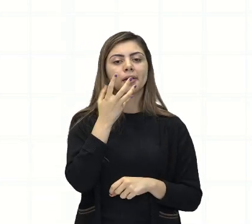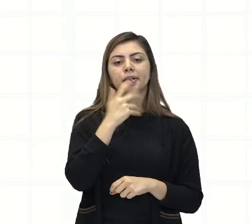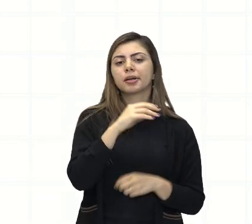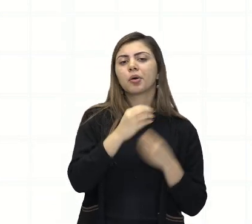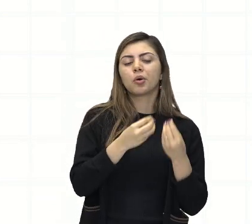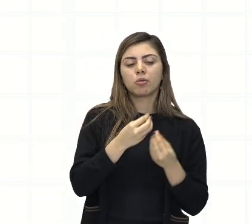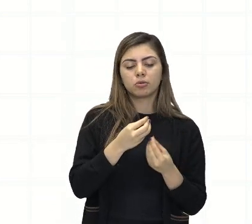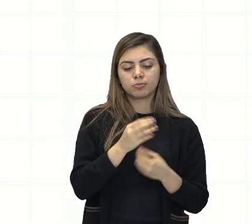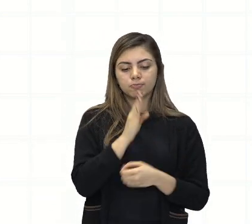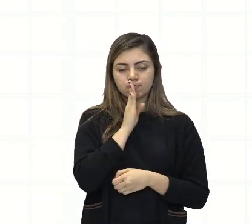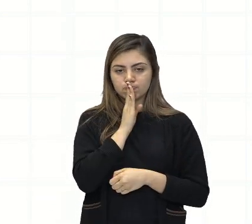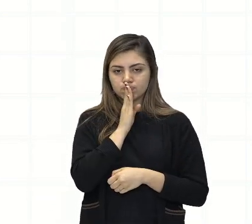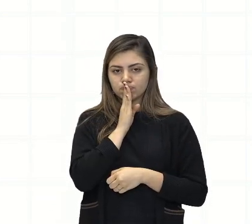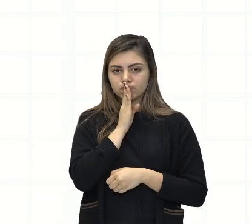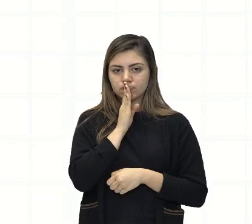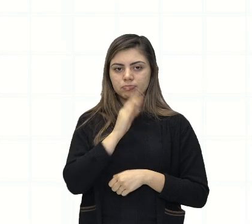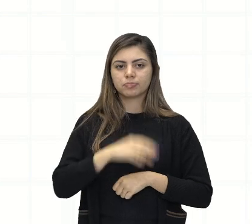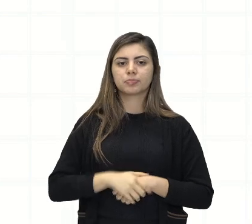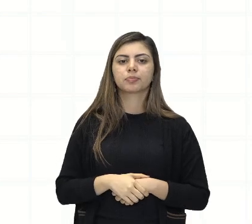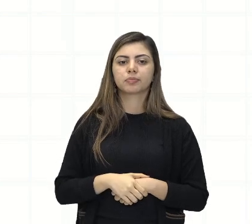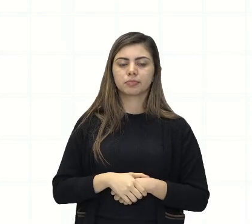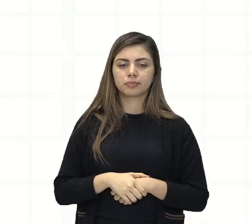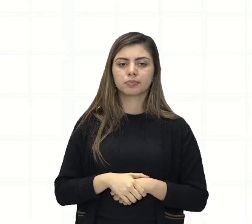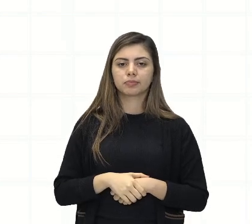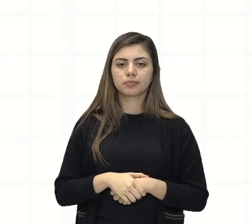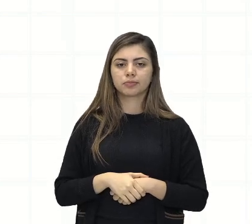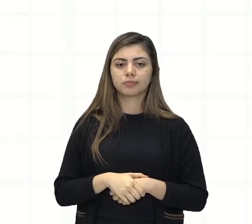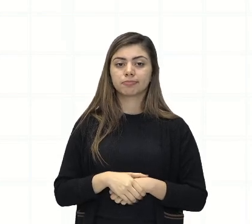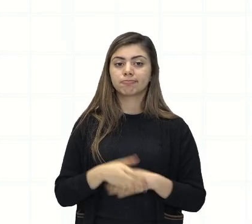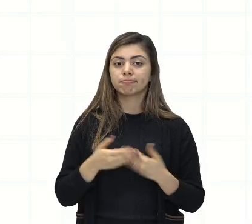fechou novamente. Na sequência,